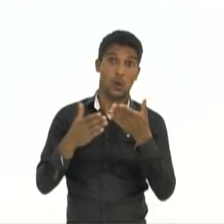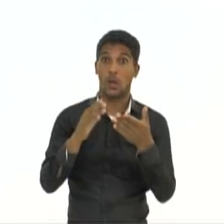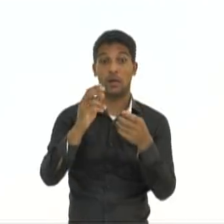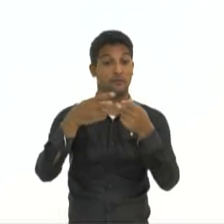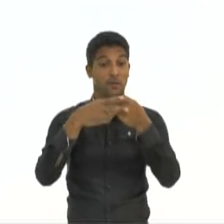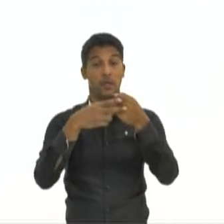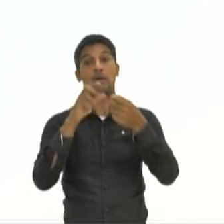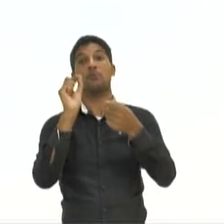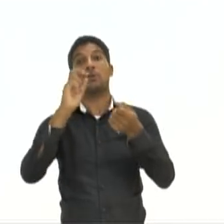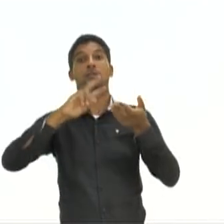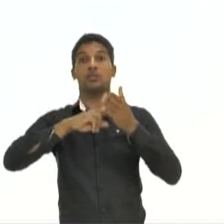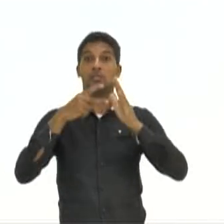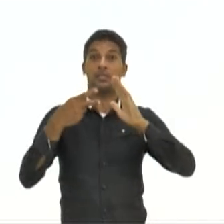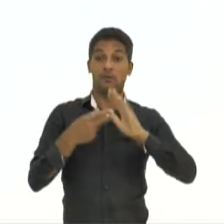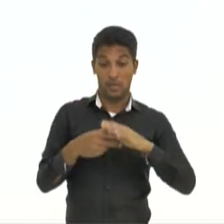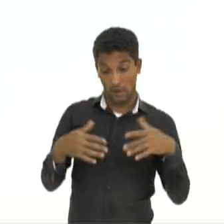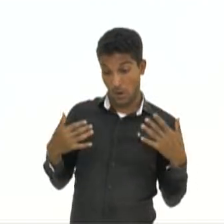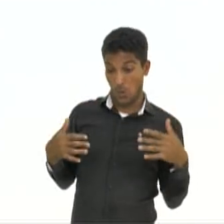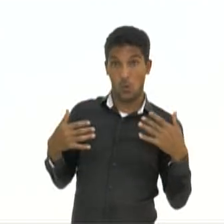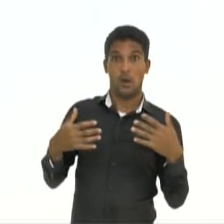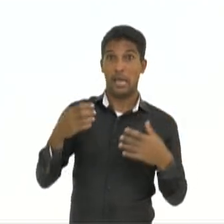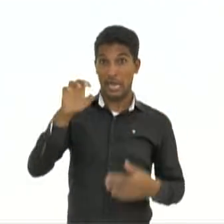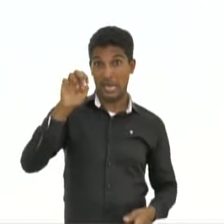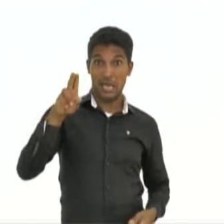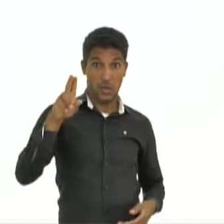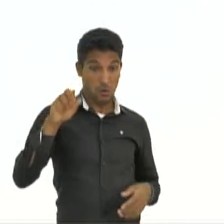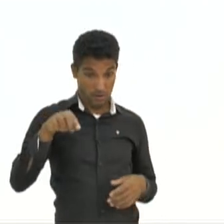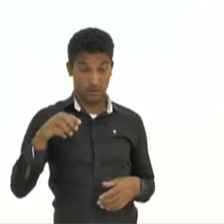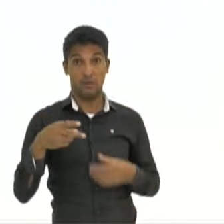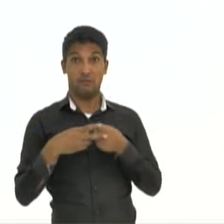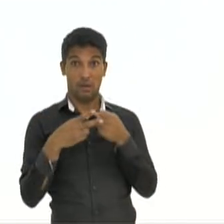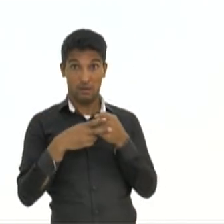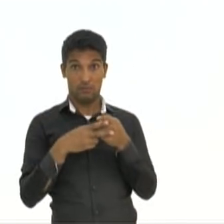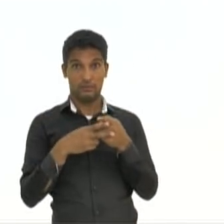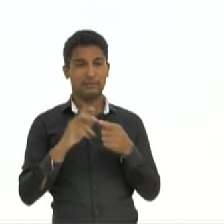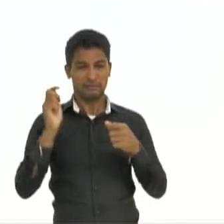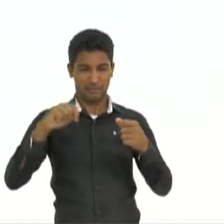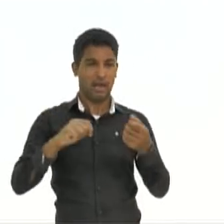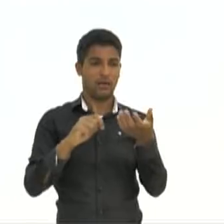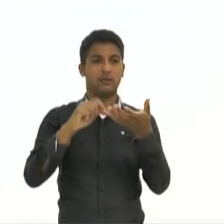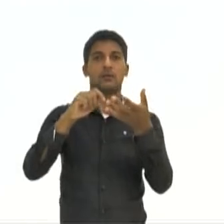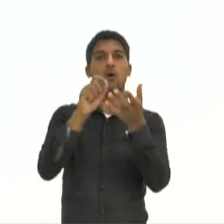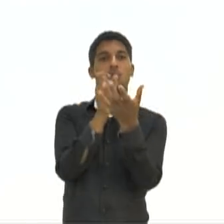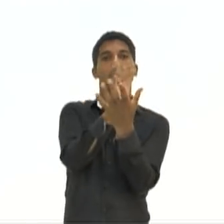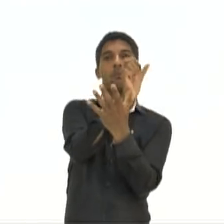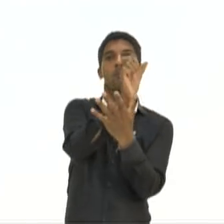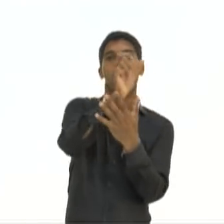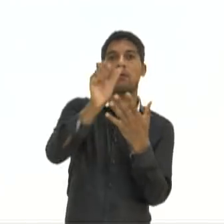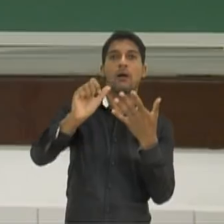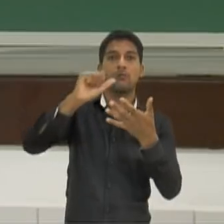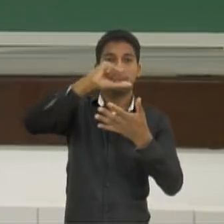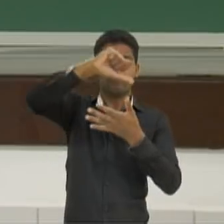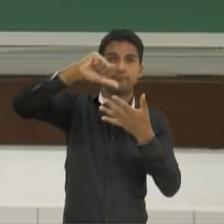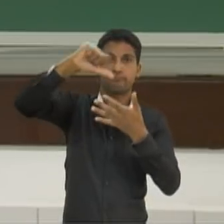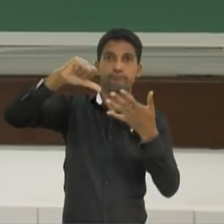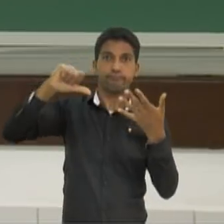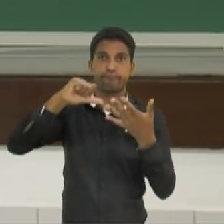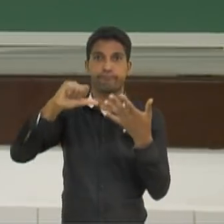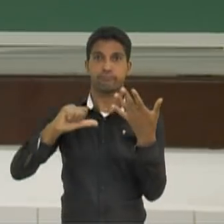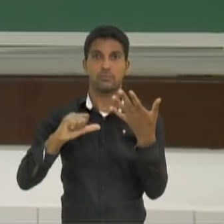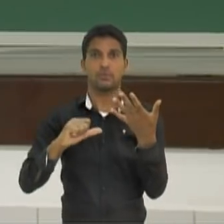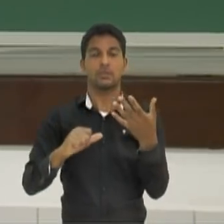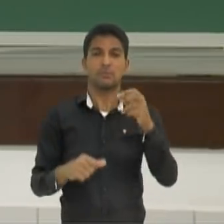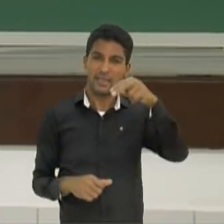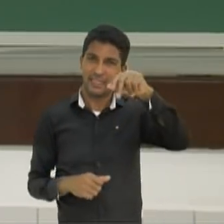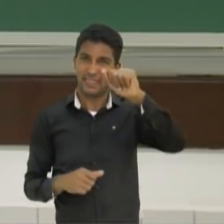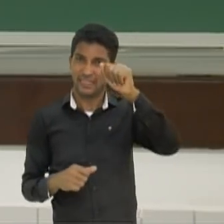verbo, né? Será que ali eu é verbo? Será que dá para conjugar? né? Não, será que é verbo? Dá para conjugar? Vocês se lembram